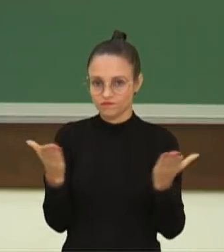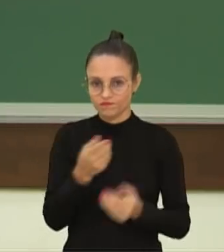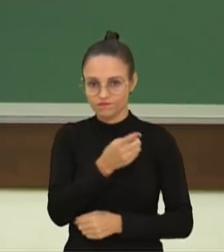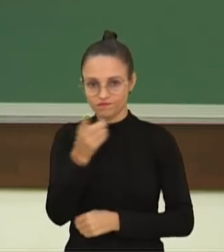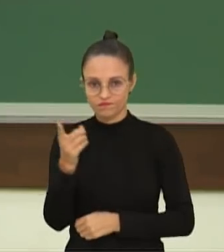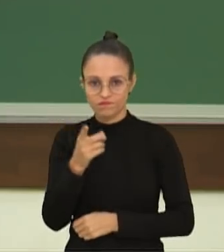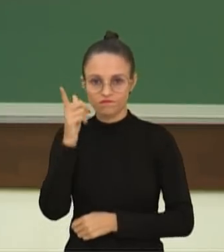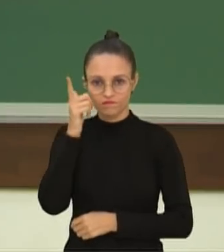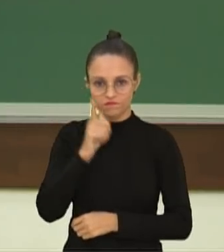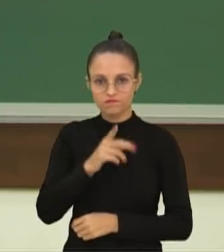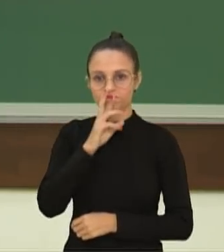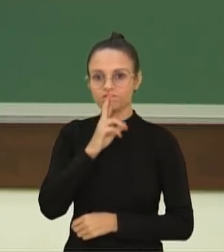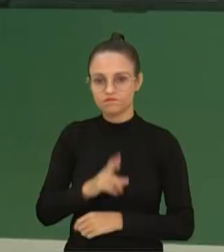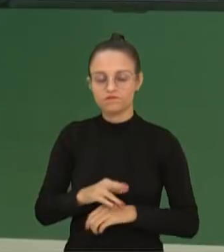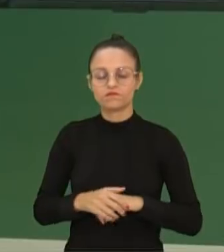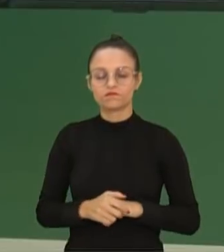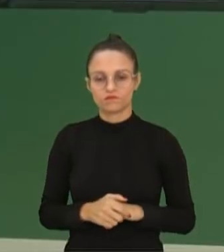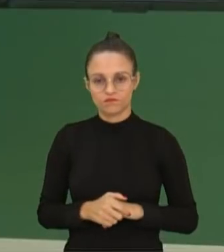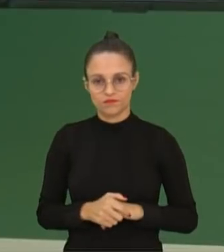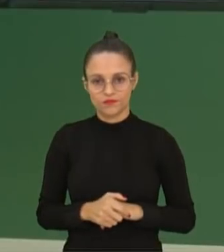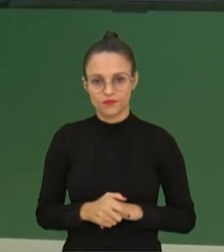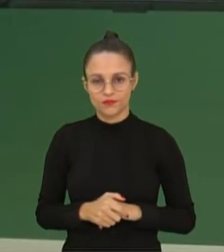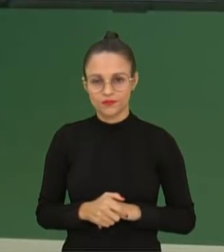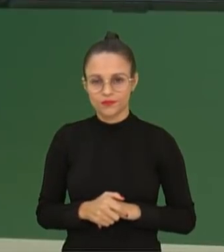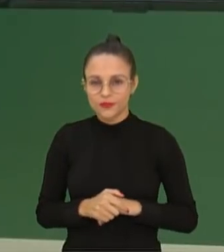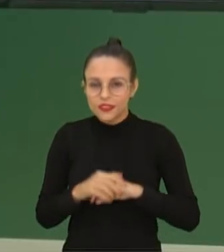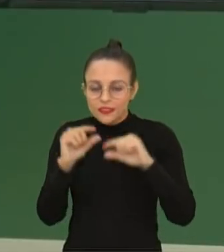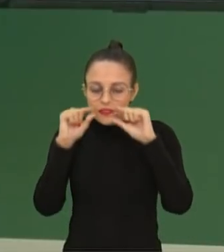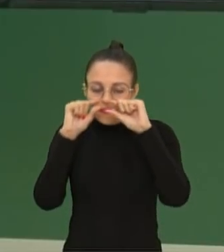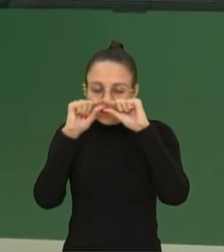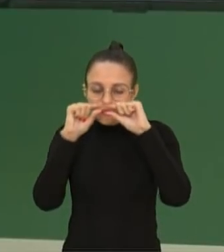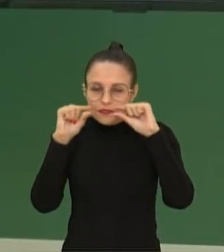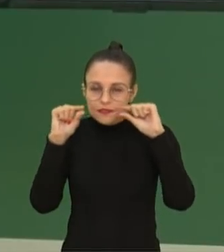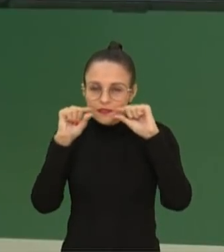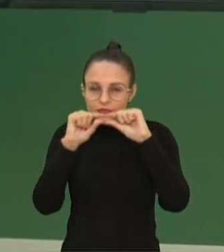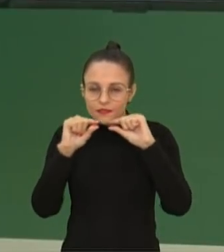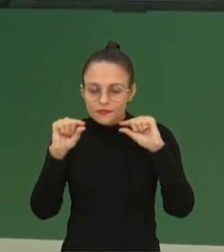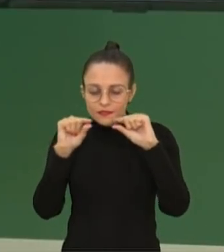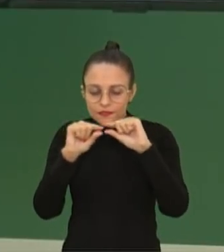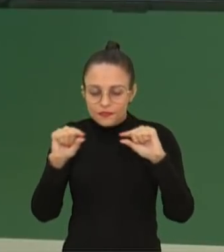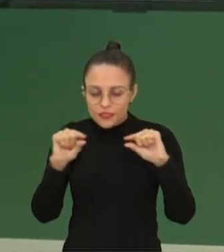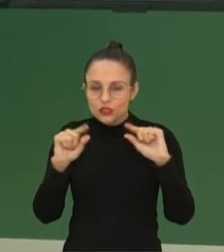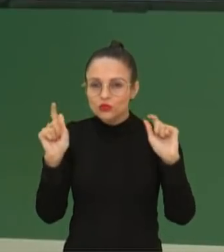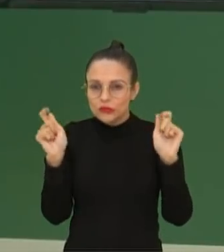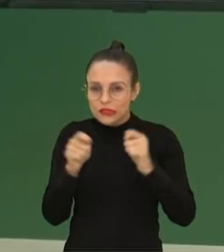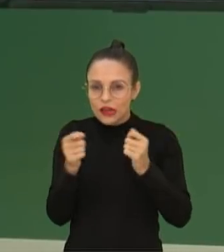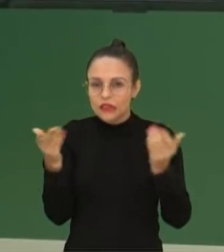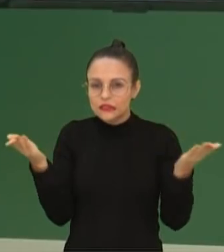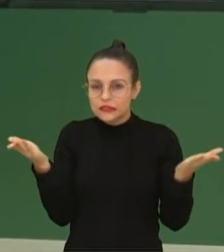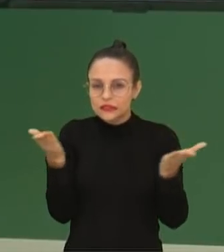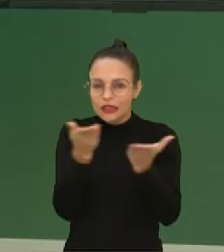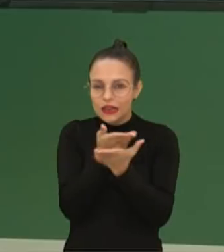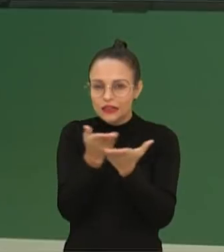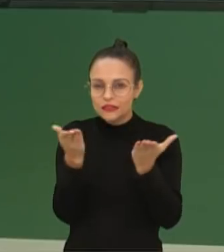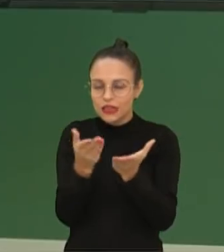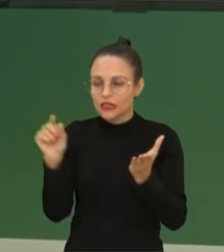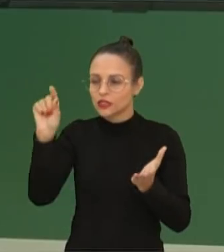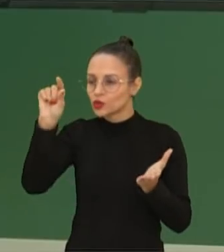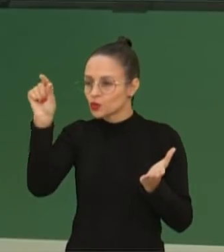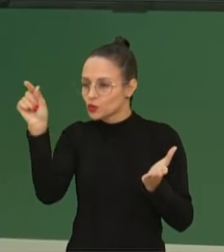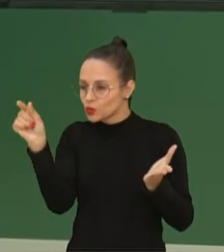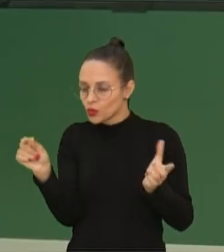conseguiu resolver? Vasos extremamente finos, que permitem essa troca, esse encontro aí, né? E a